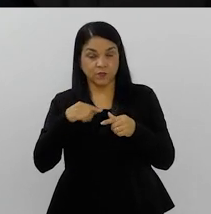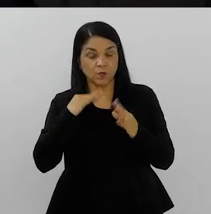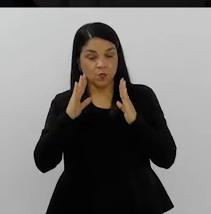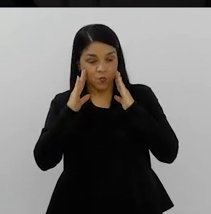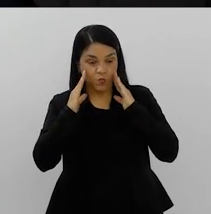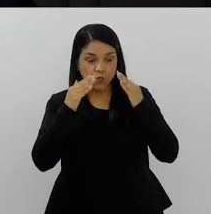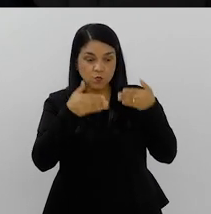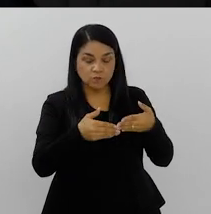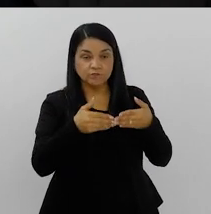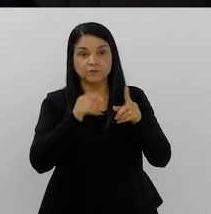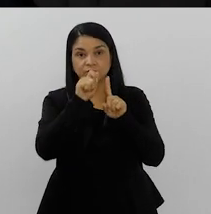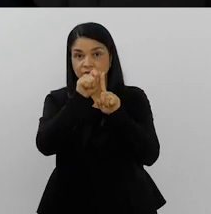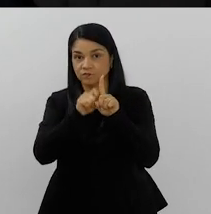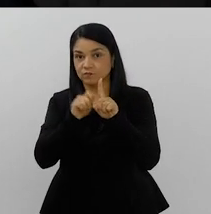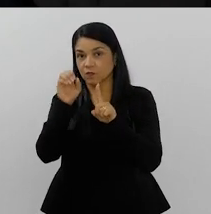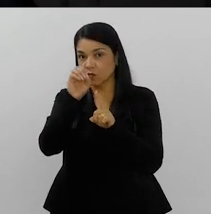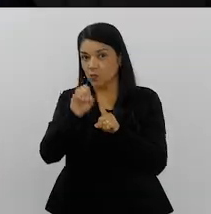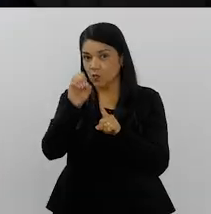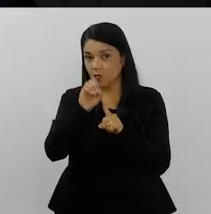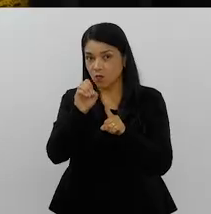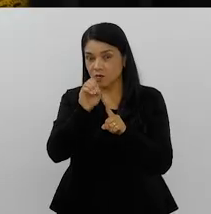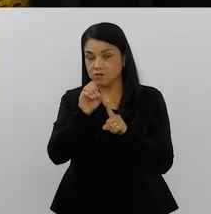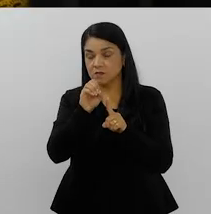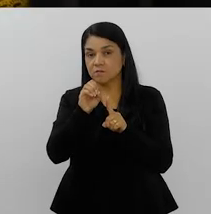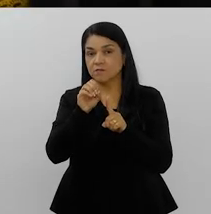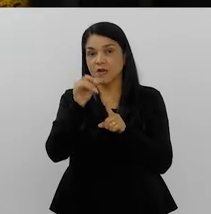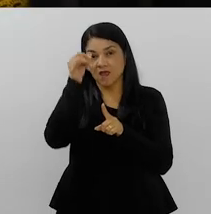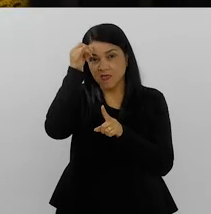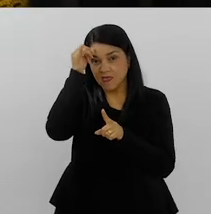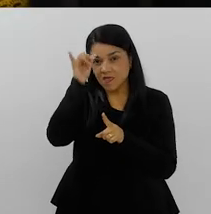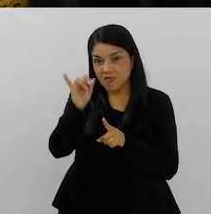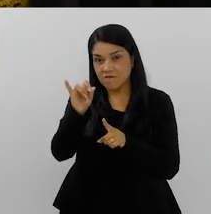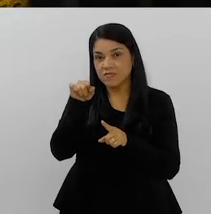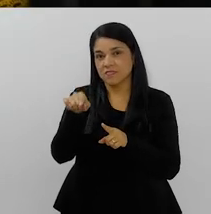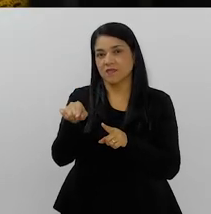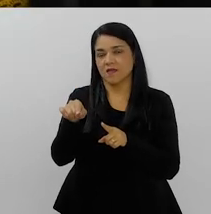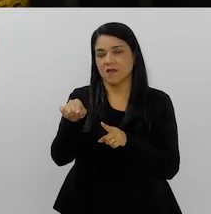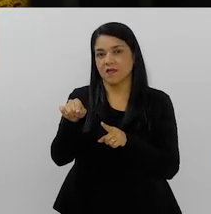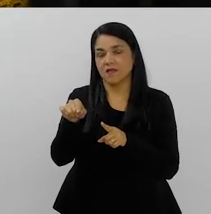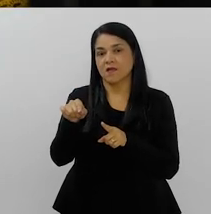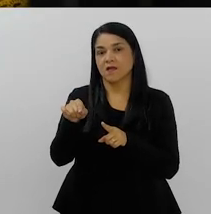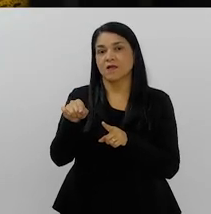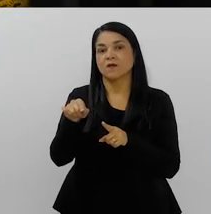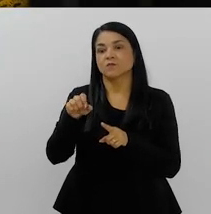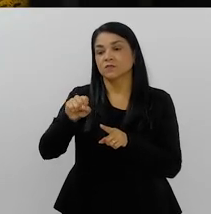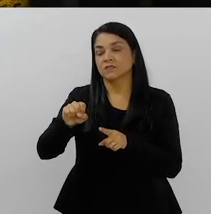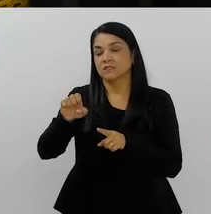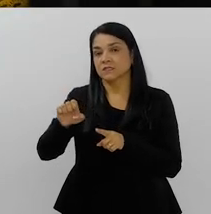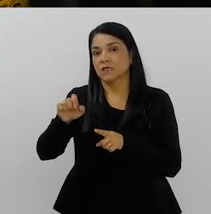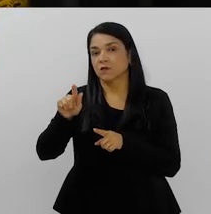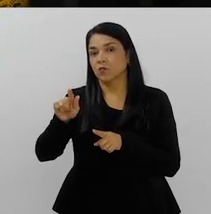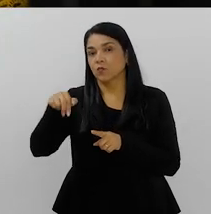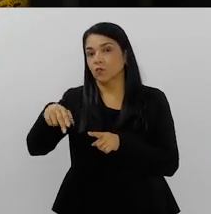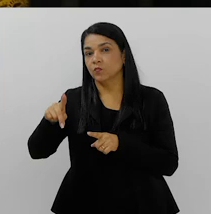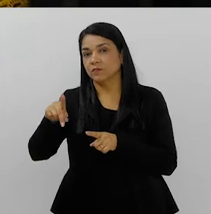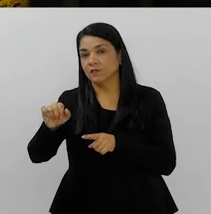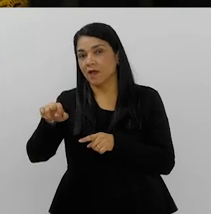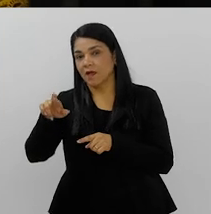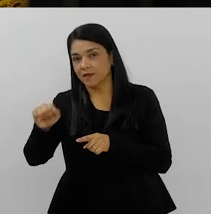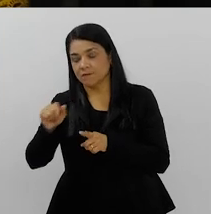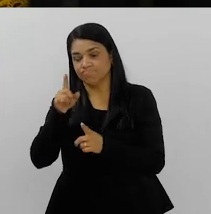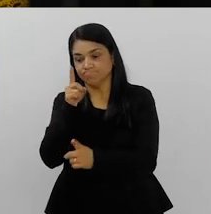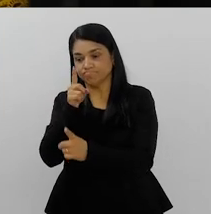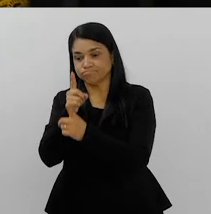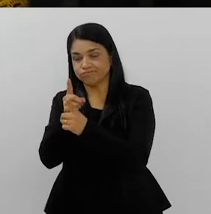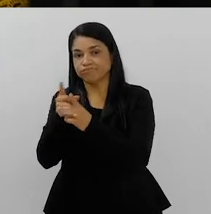foco principal do outubro rosa é um foco na na na prevenção secundária ou que o outro nome seria na